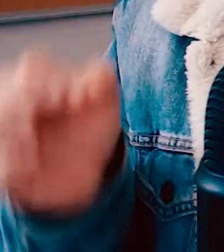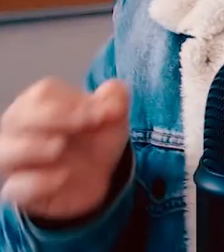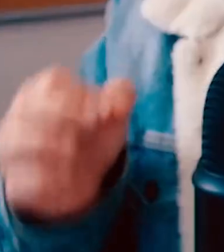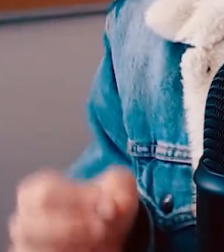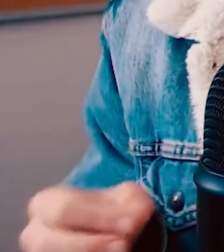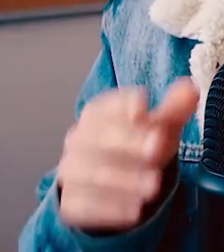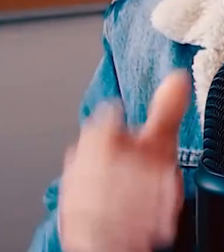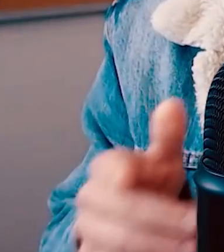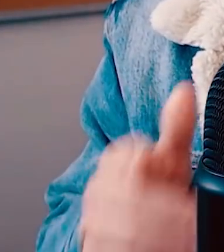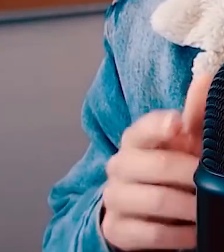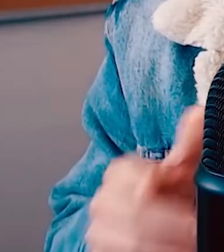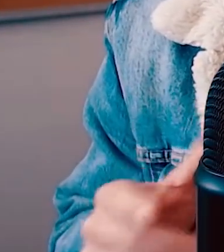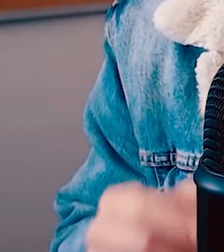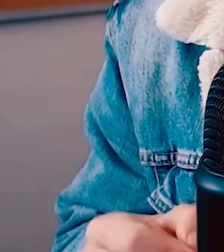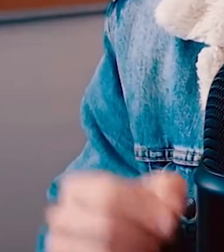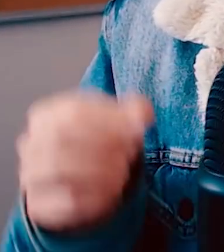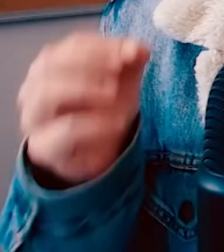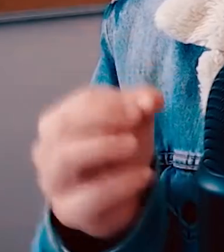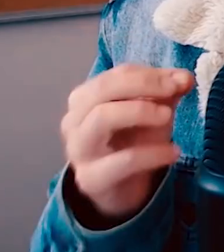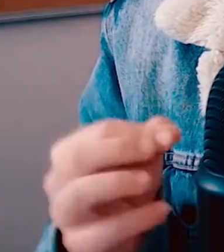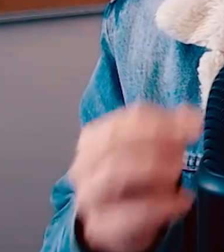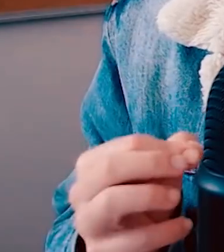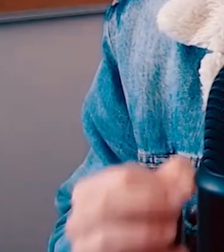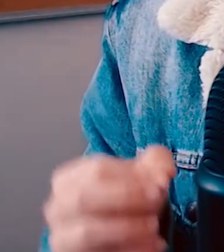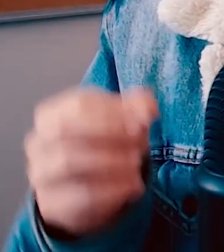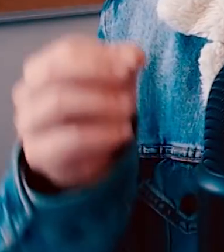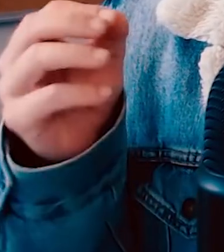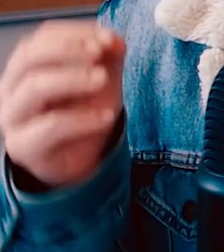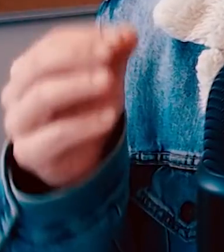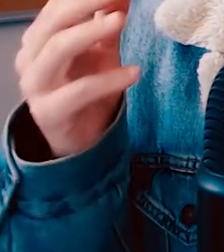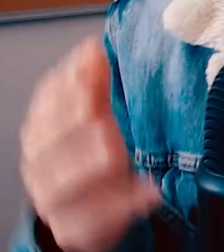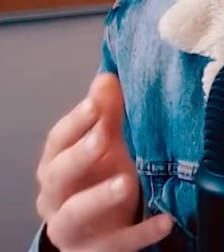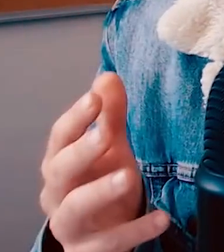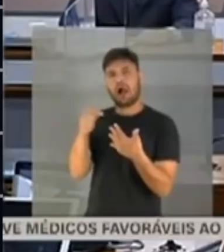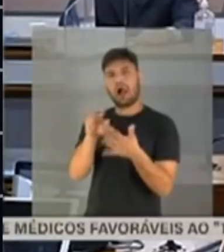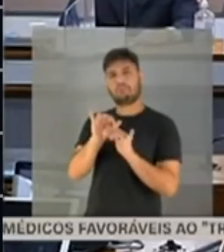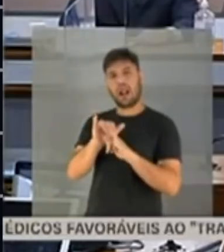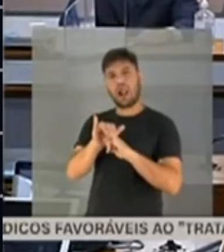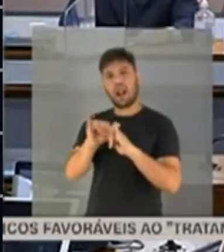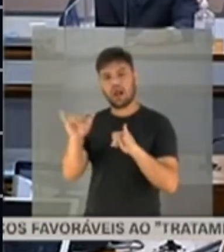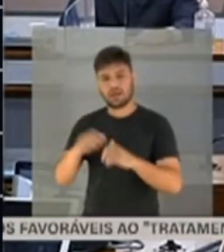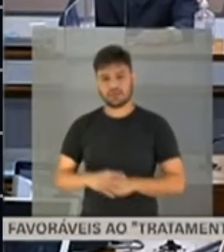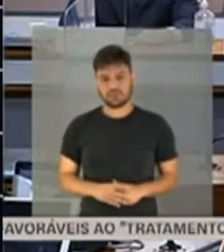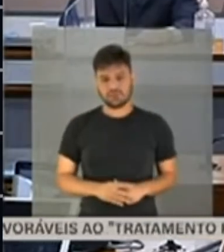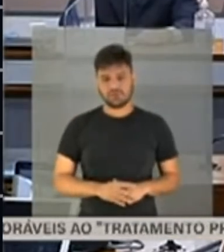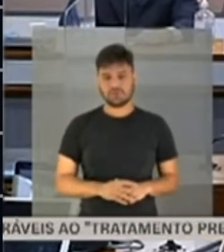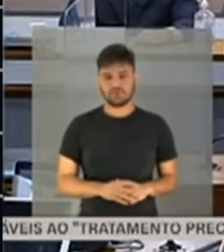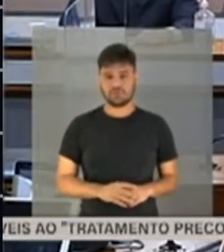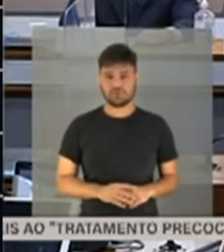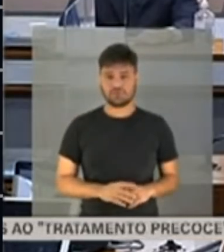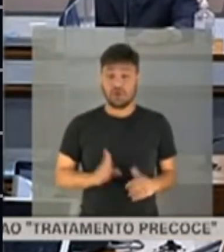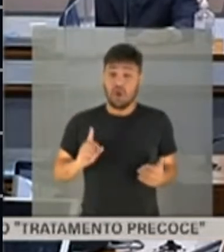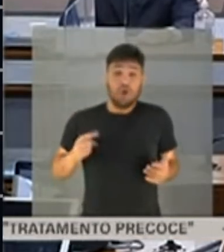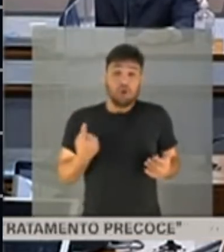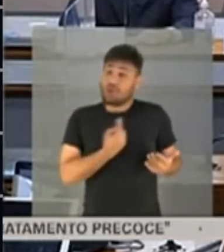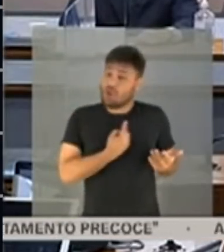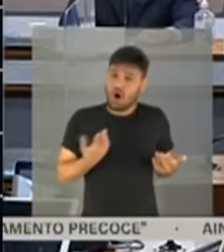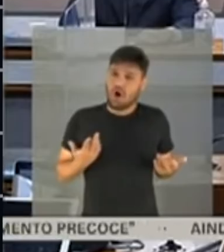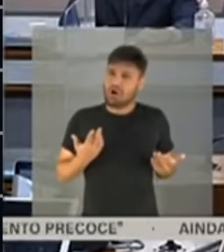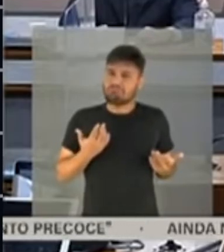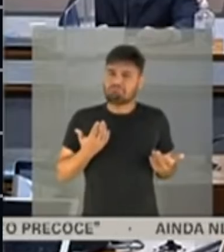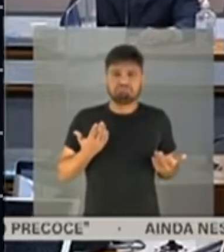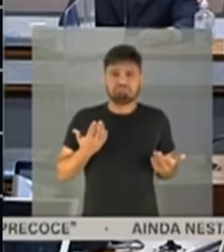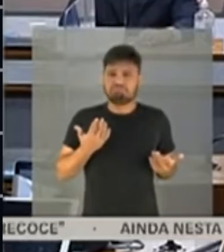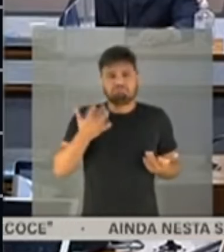Na sexta-feira, dia 18 de junho, a CPI da Covid houve Ricardo Zimmermann e Francisco Alves. Os dois